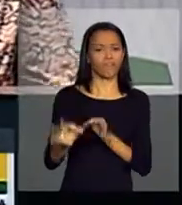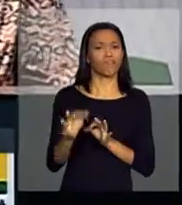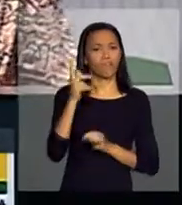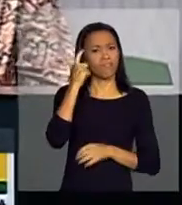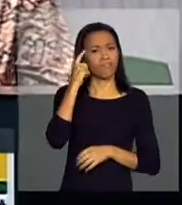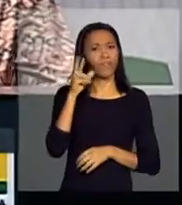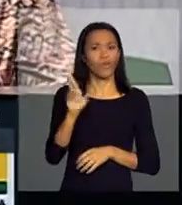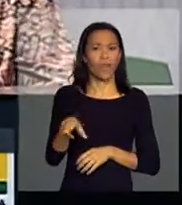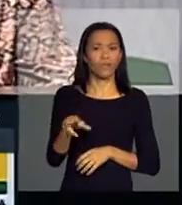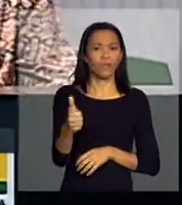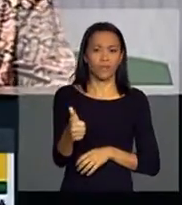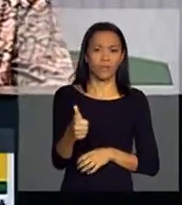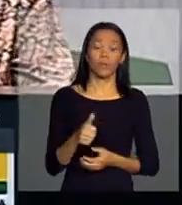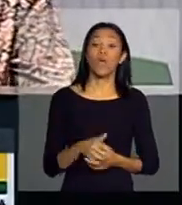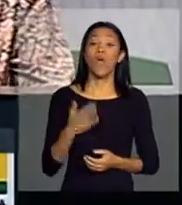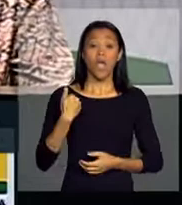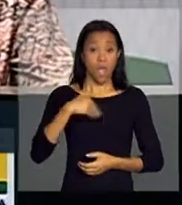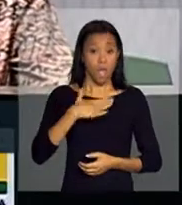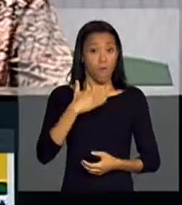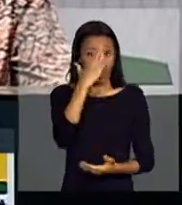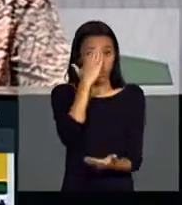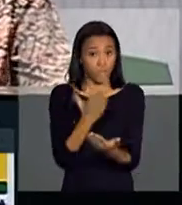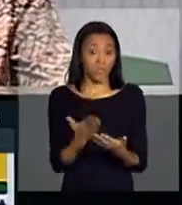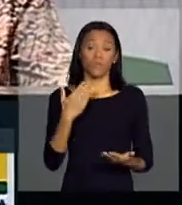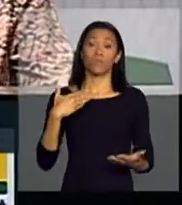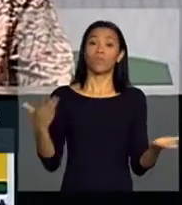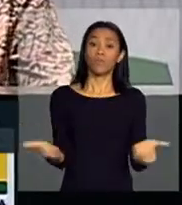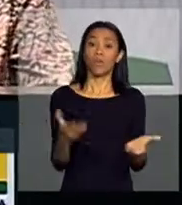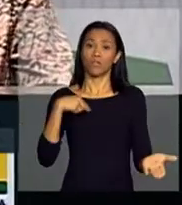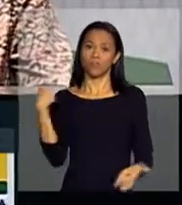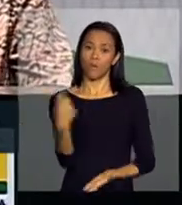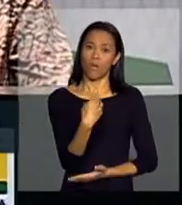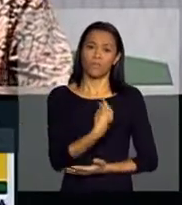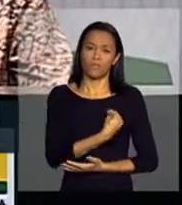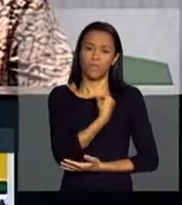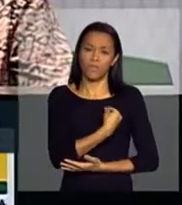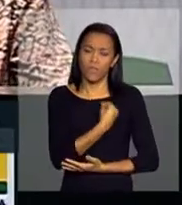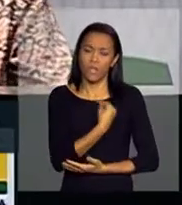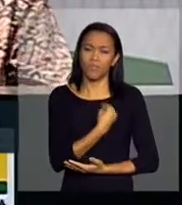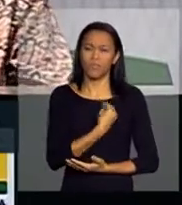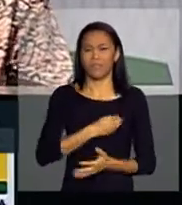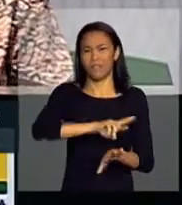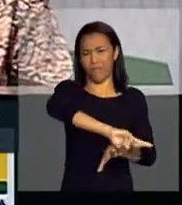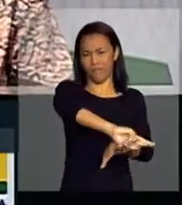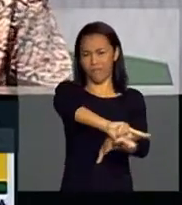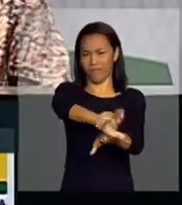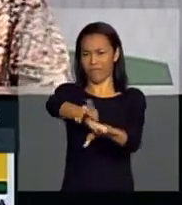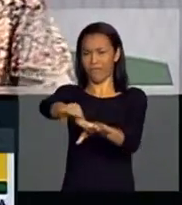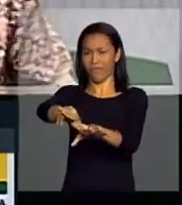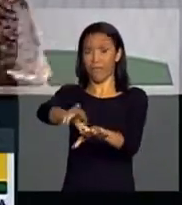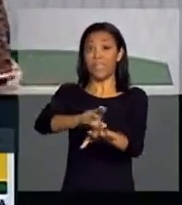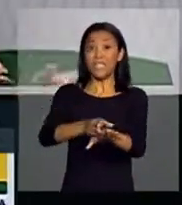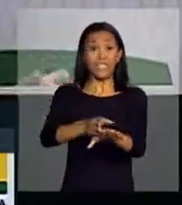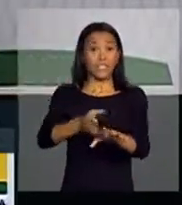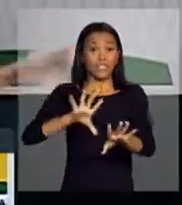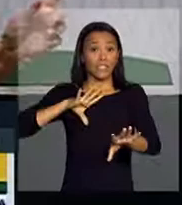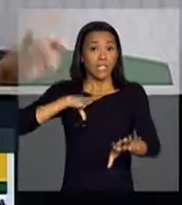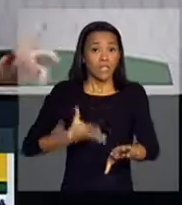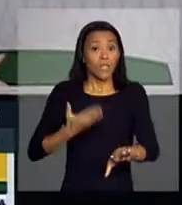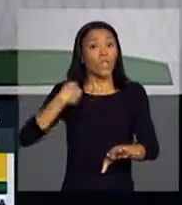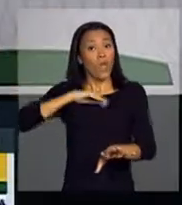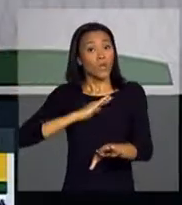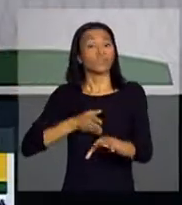acredito que nós hoje vivemos um duplo desafio de um lado nós temos de continuar